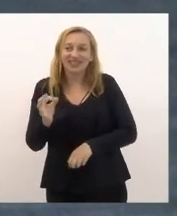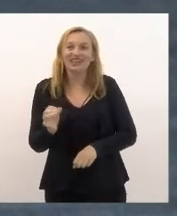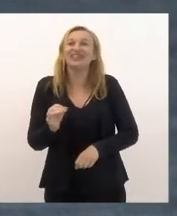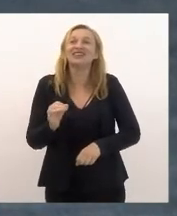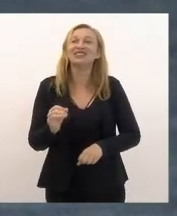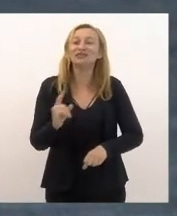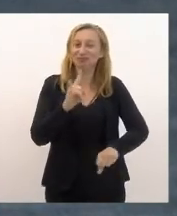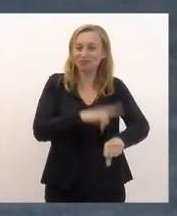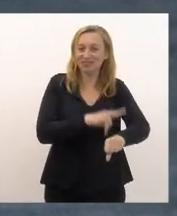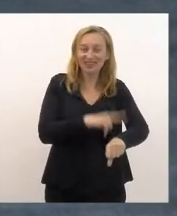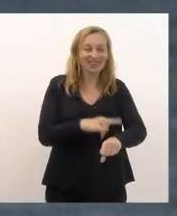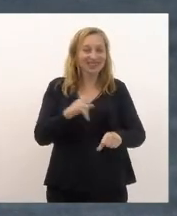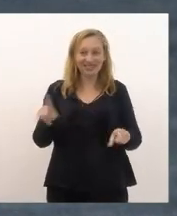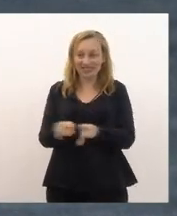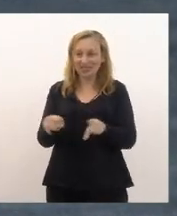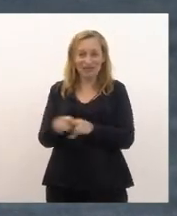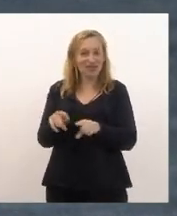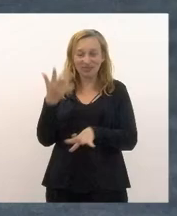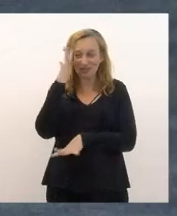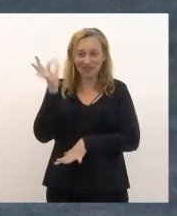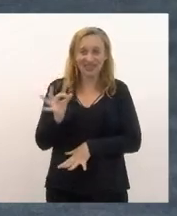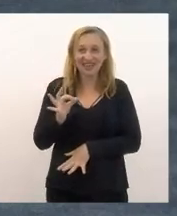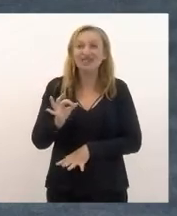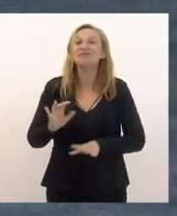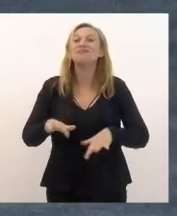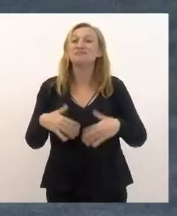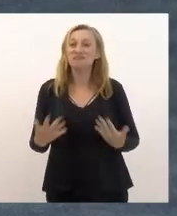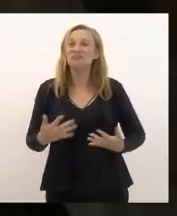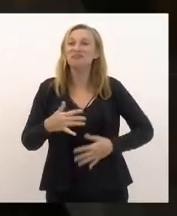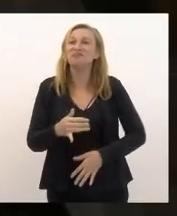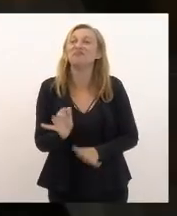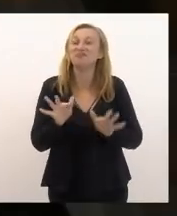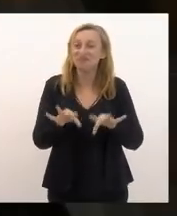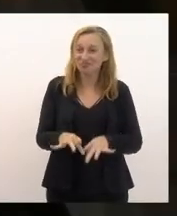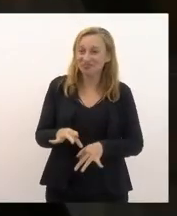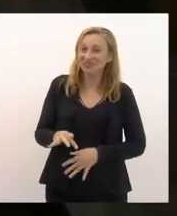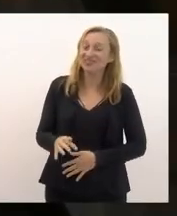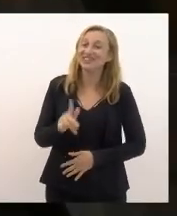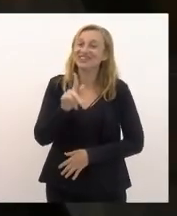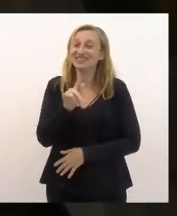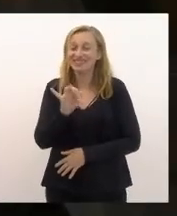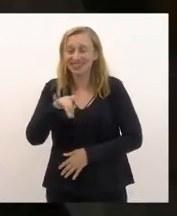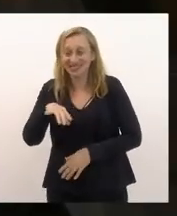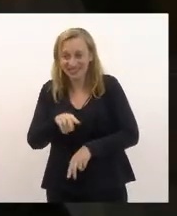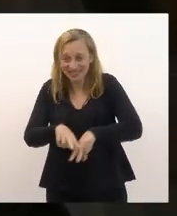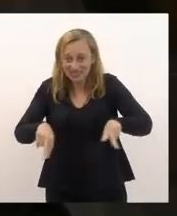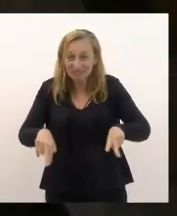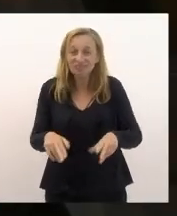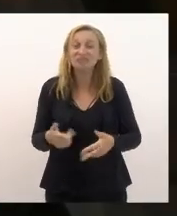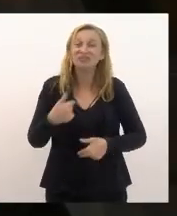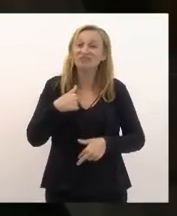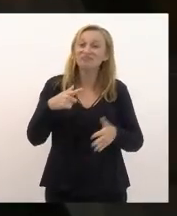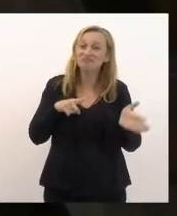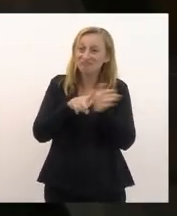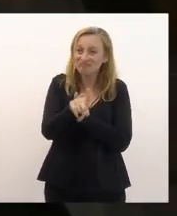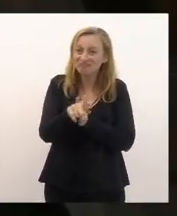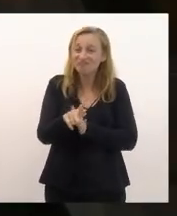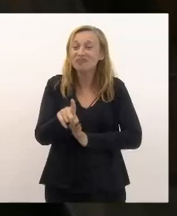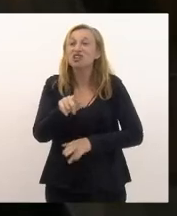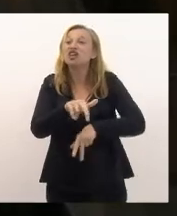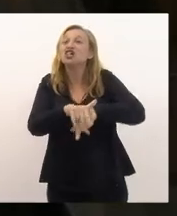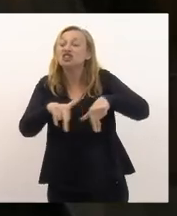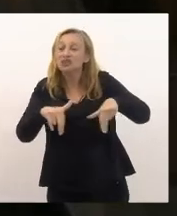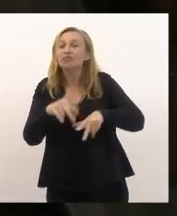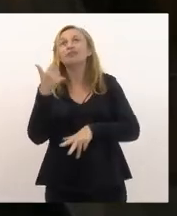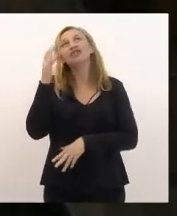aqui a inquietação por minha parte. E eles vivem, Rodrigo, querendo criar gêneros. Eu fico aqui me perguntando, gênero.